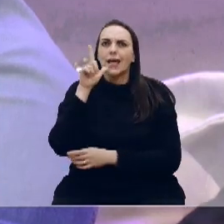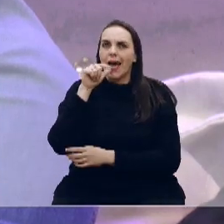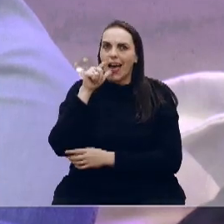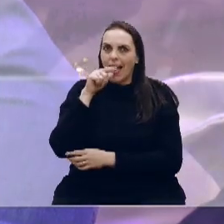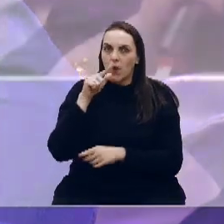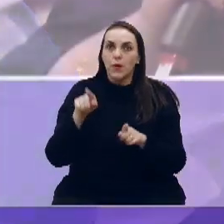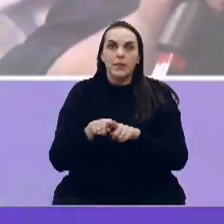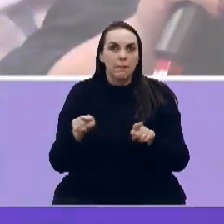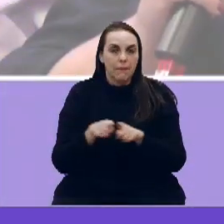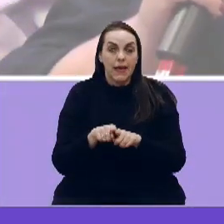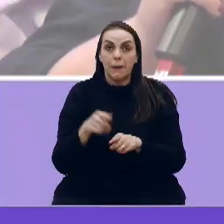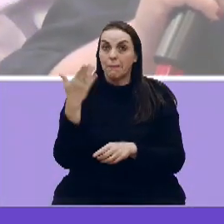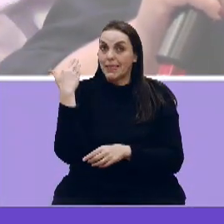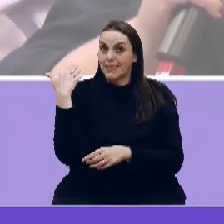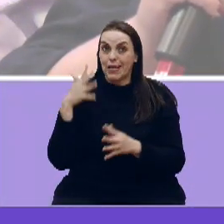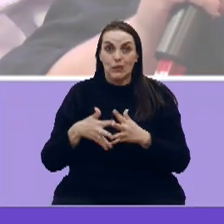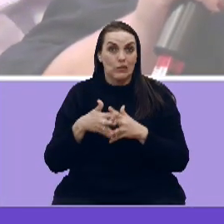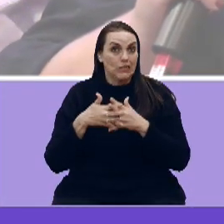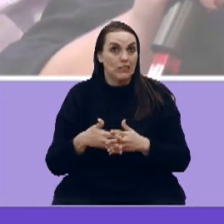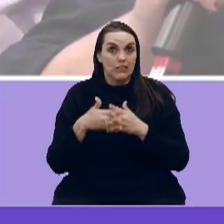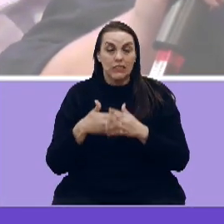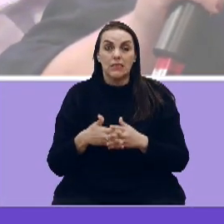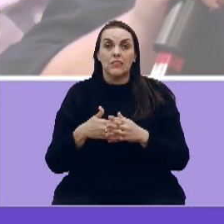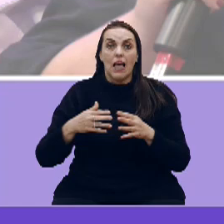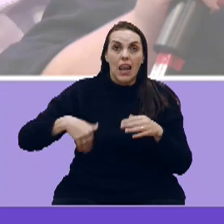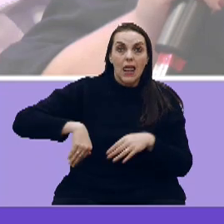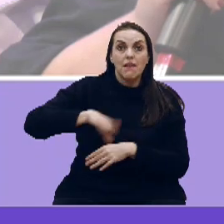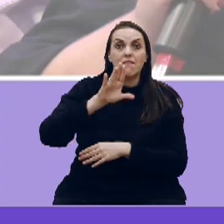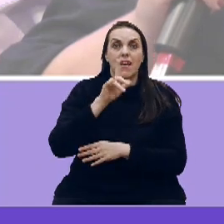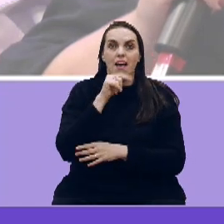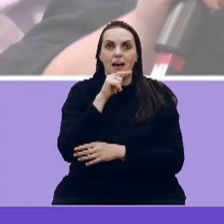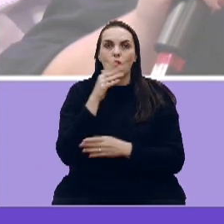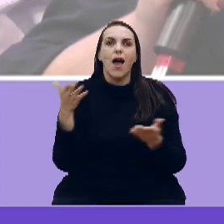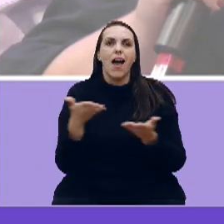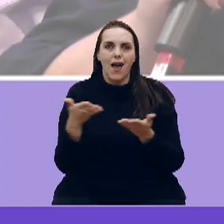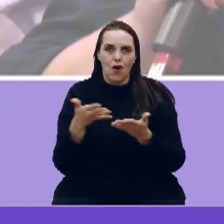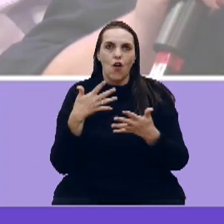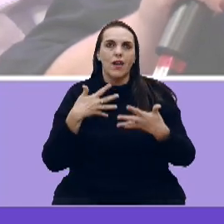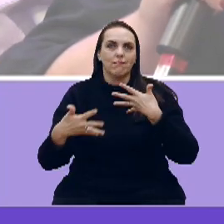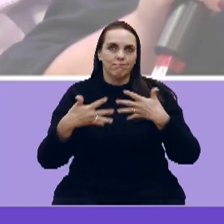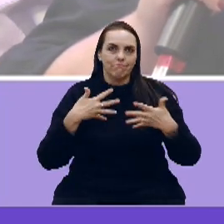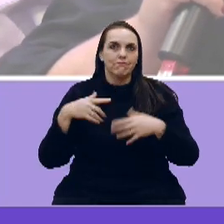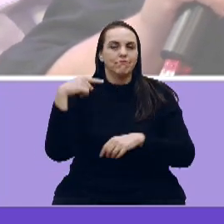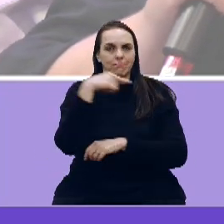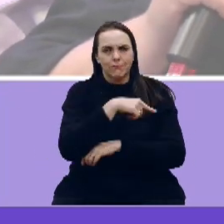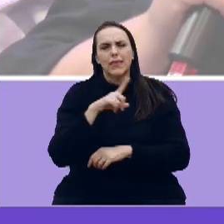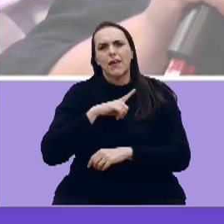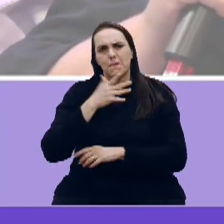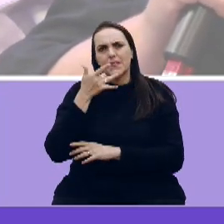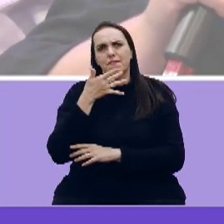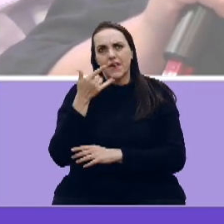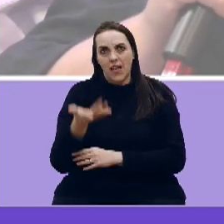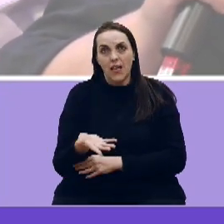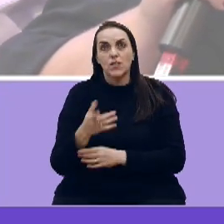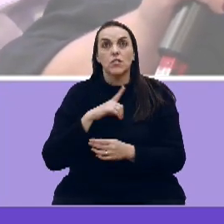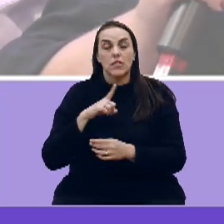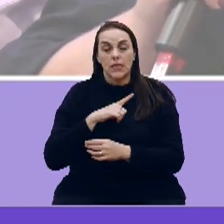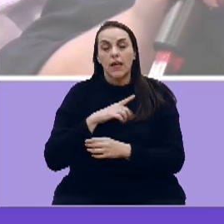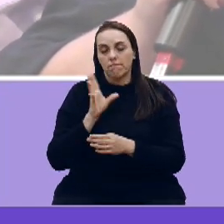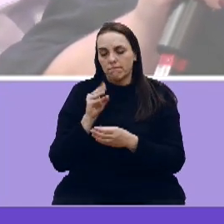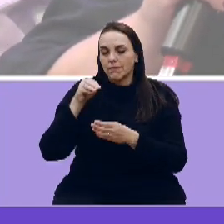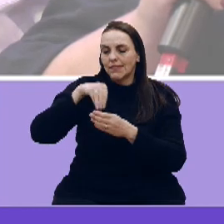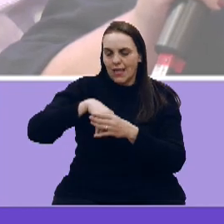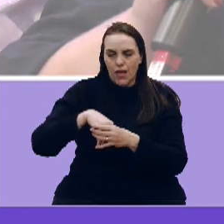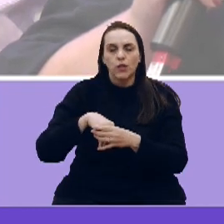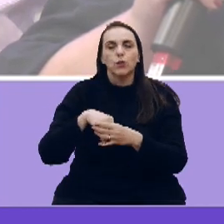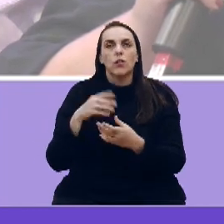muito complicado, a gente tem que estar levando a água, né, mas agora ali com os EPIs ficou mais fácil. Ainda tem as linhas que não entram nos EPIs, né, mas